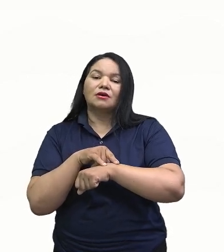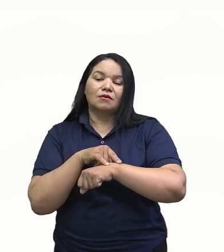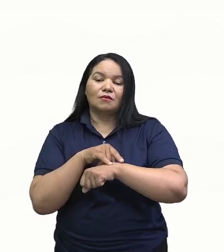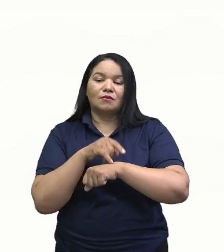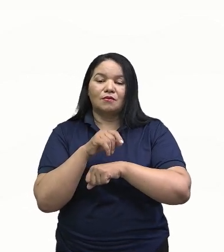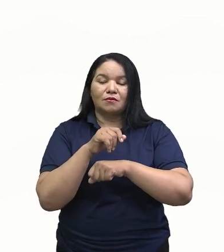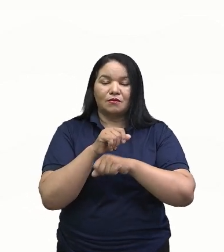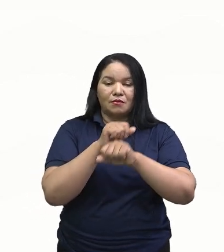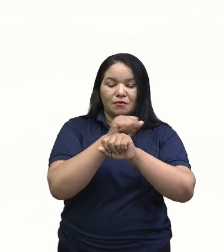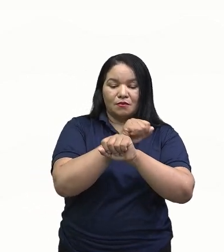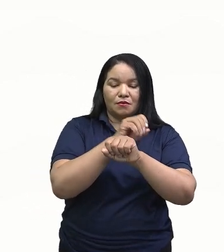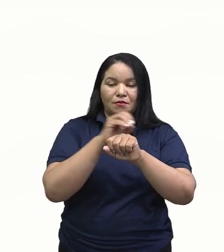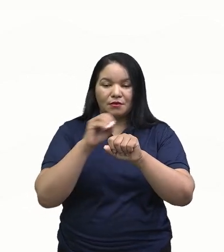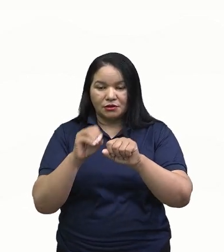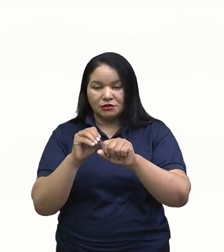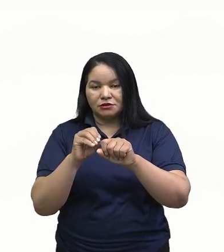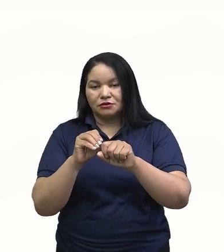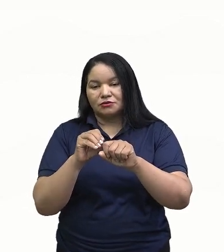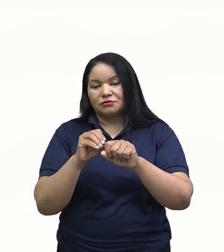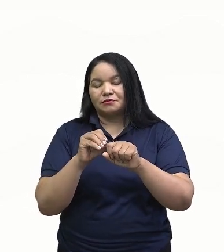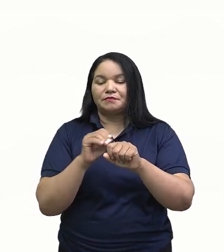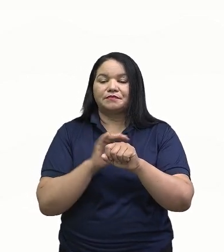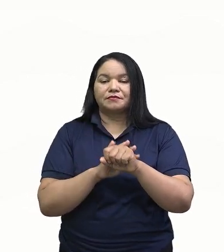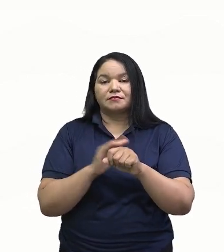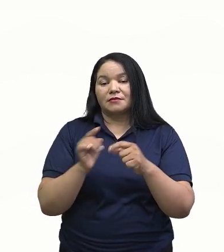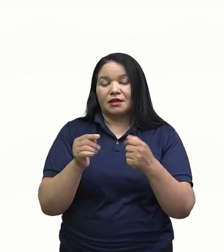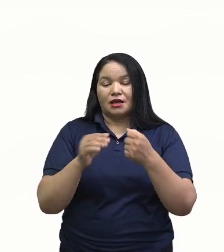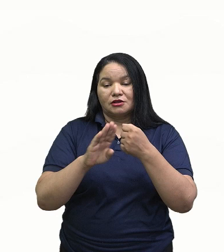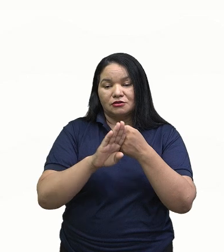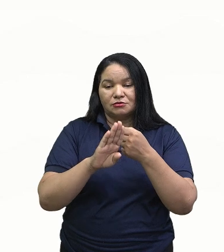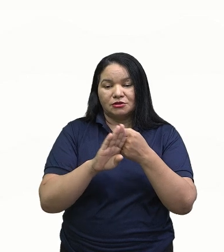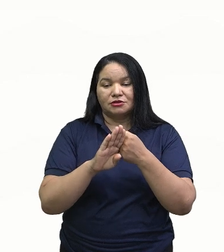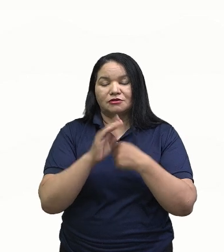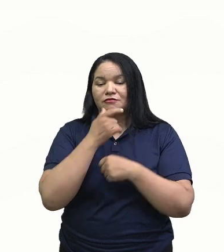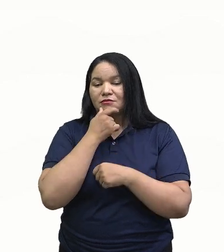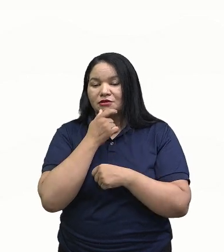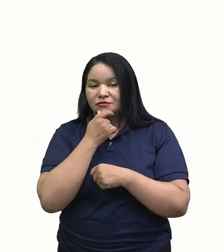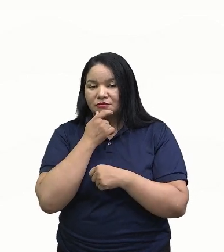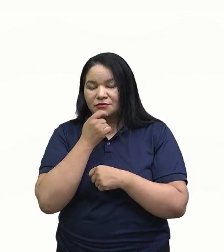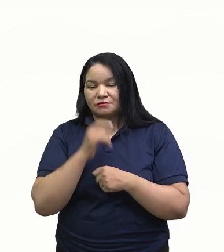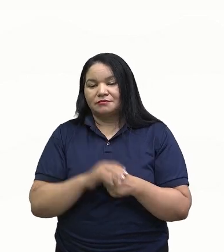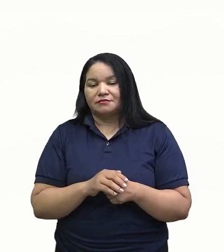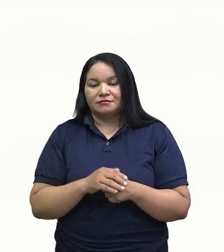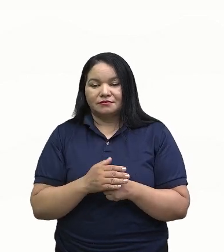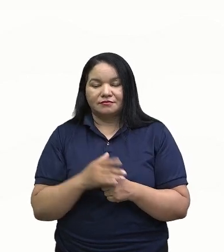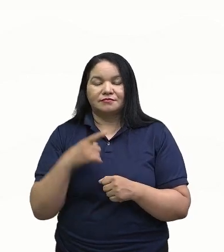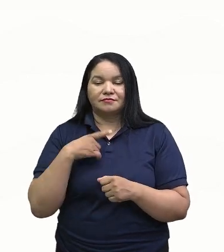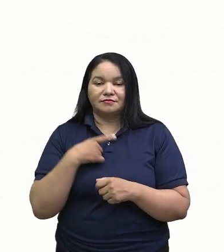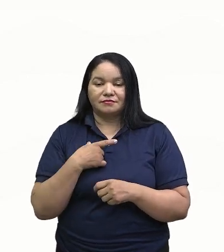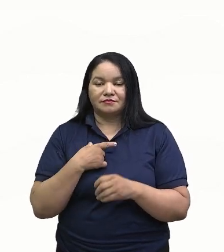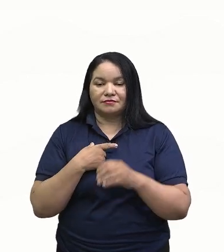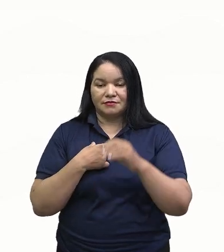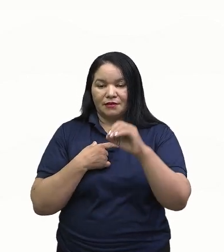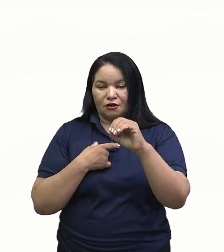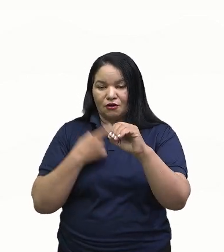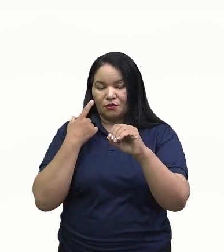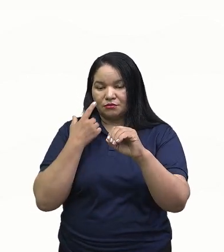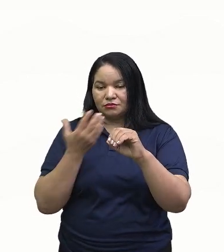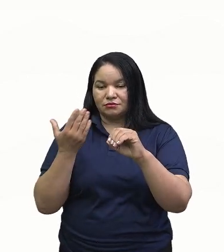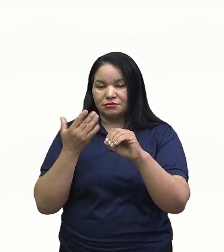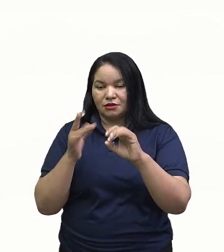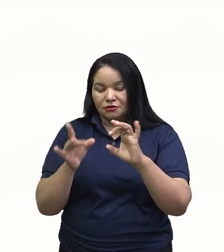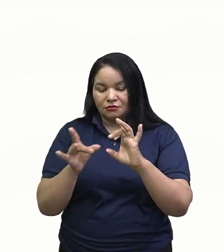artigo, é um substantivo masculino. Então, está aqui o o, que é o artigo. Então, uniu os